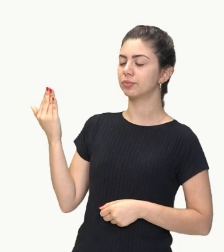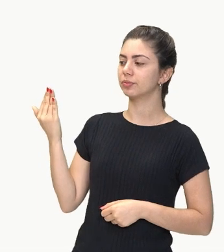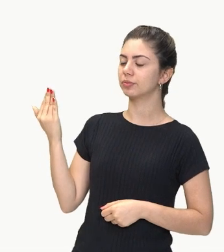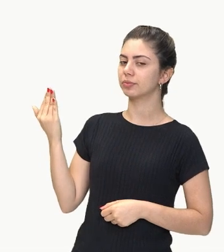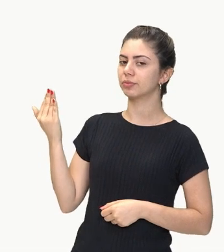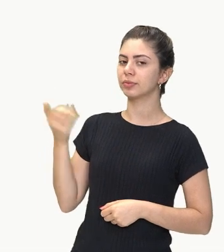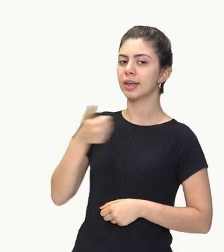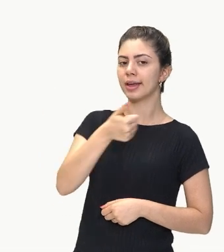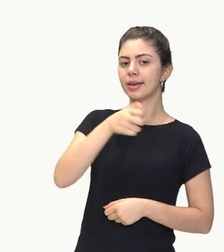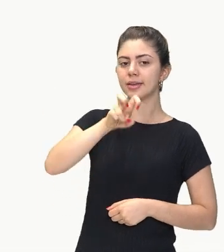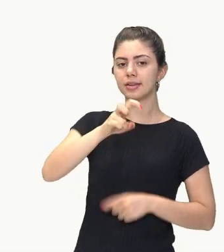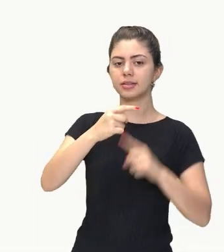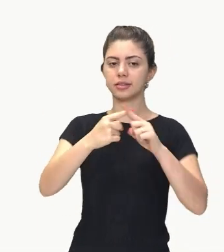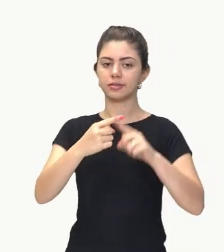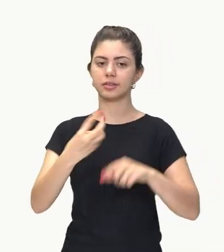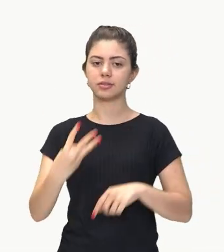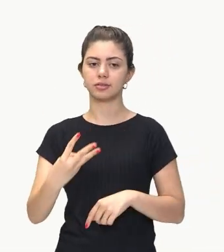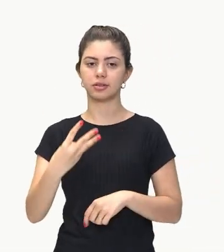vezes 3,